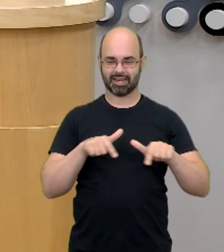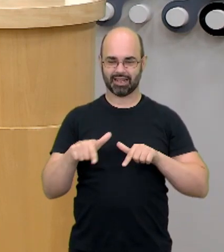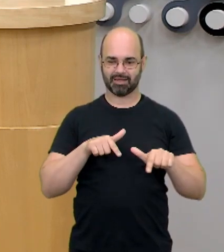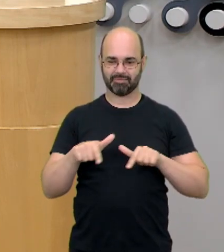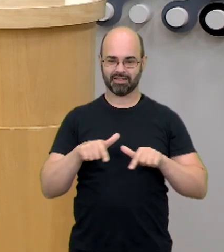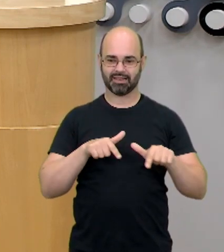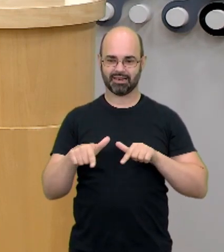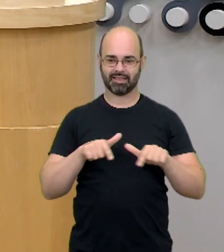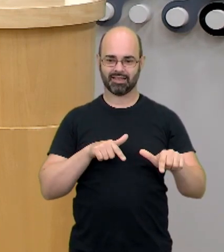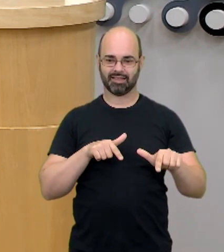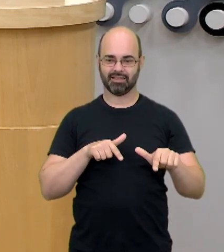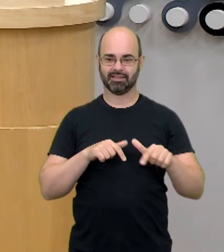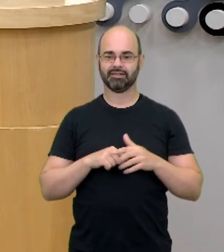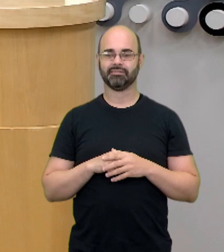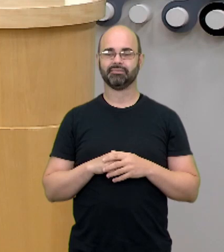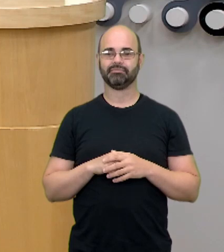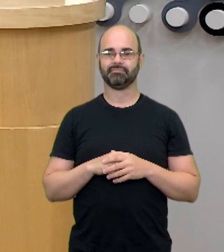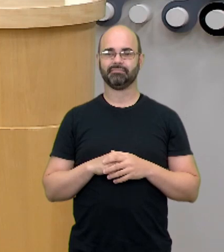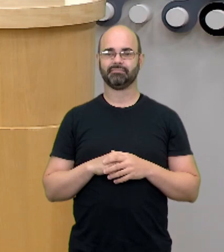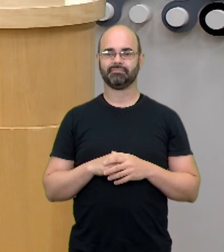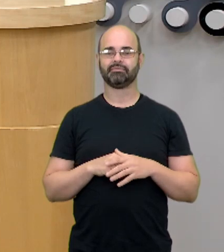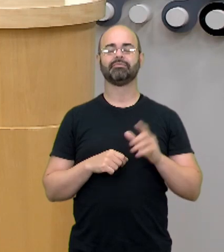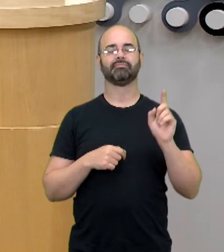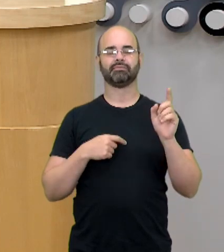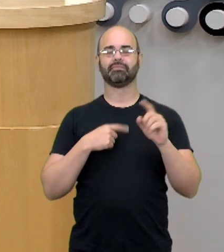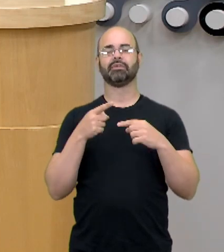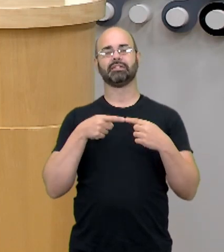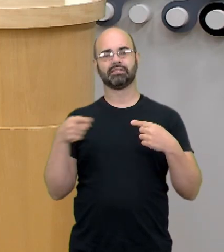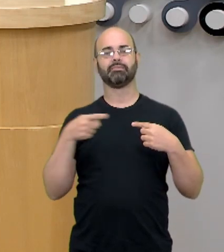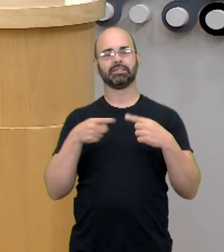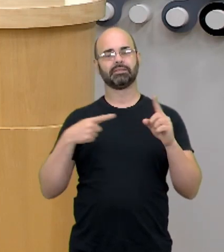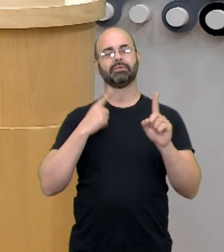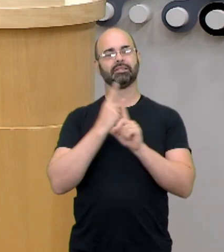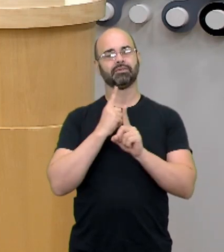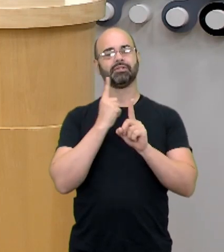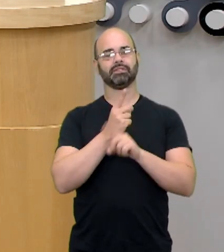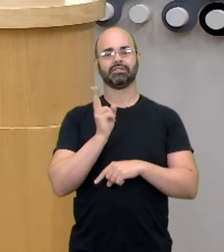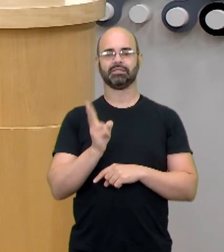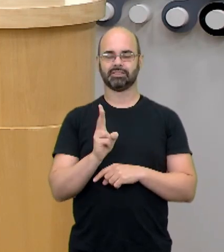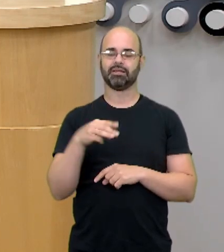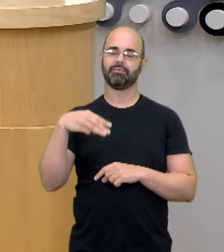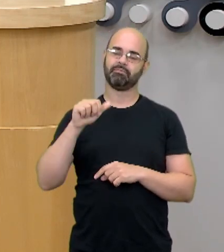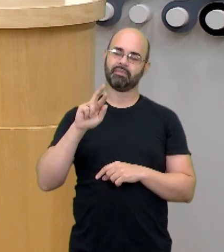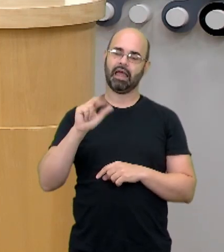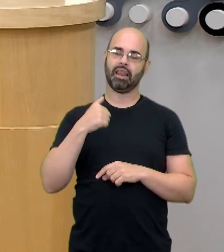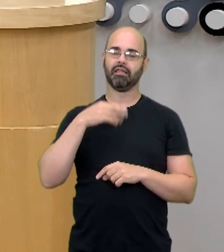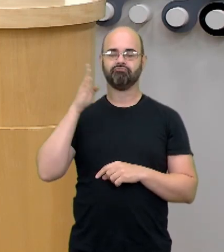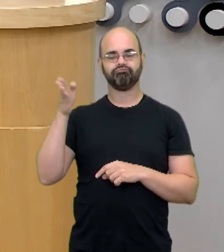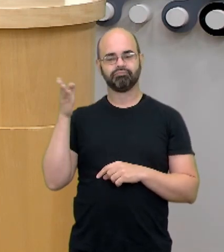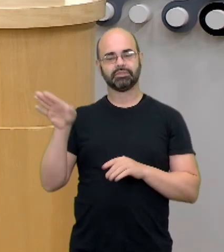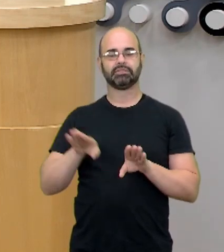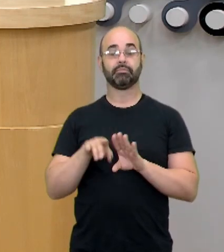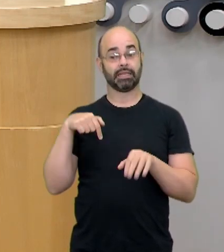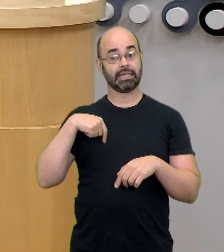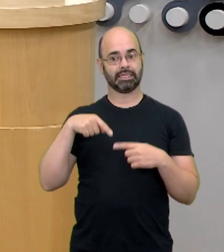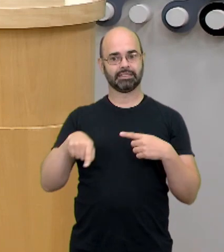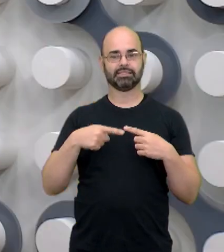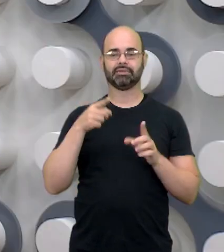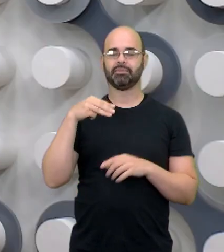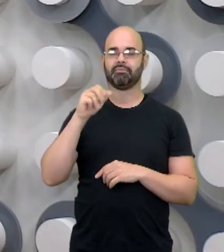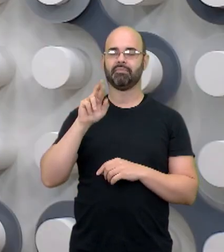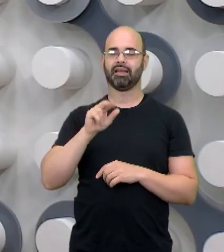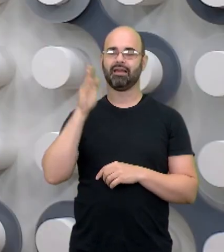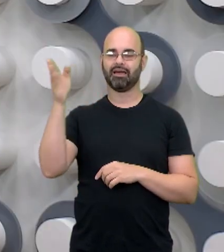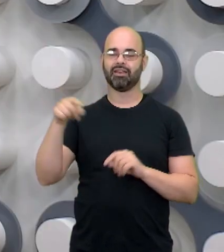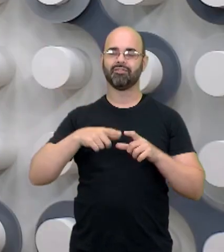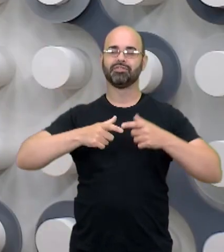eu participo lá das aulas do Jocélio, ajudando ele toda semana, uma aula ou outra. A professora Mara participa essa semana, inclusive naquela dinâmica na quadra,